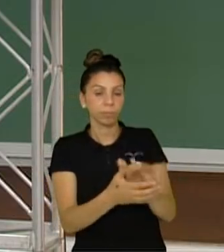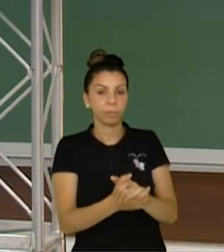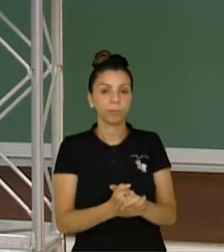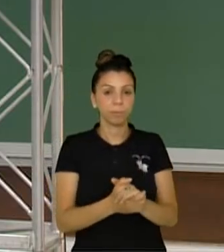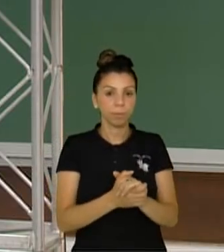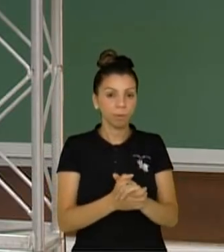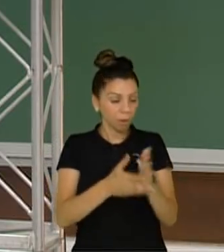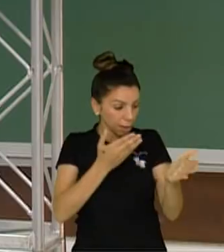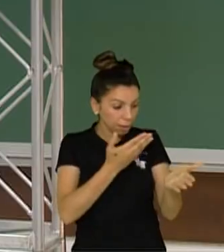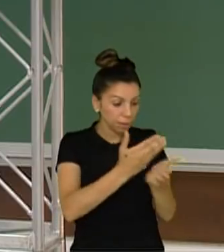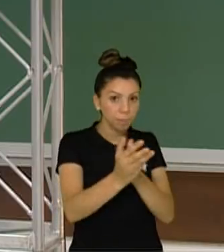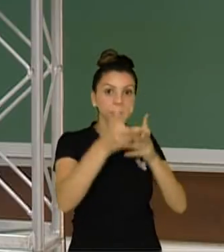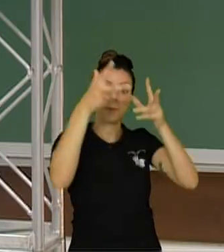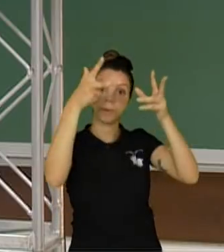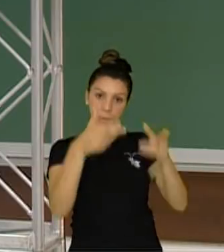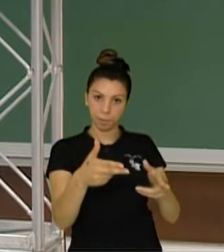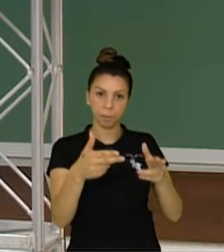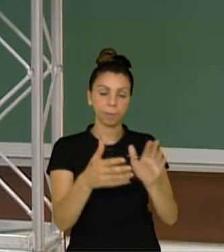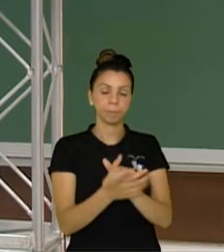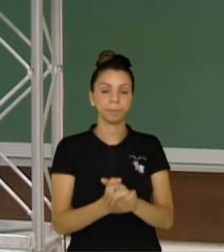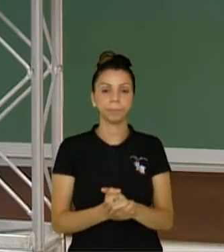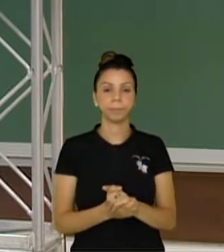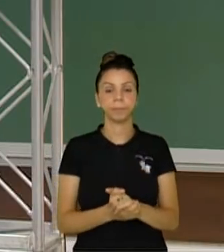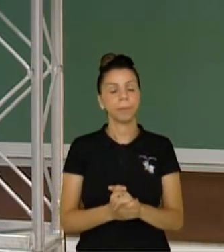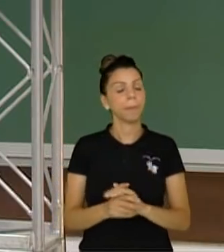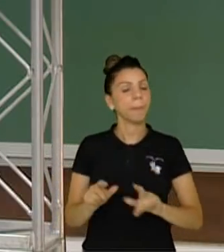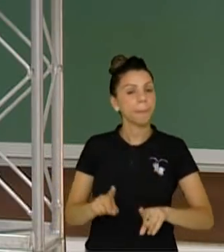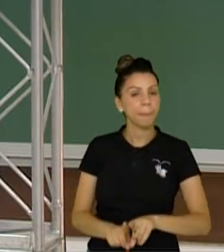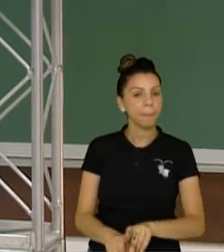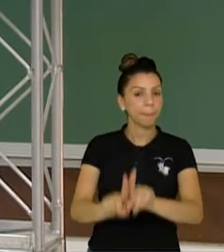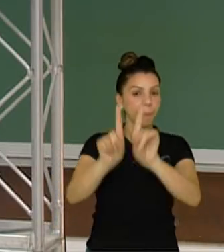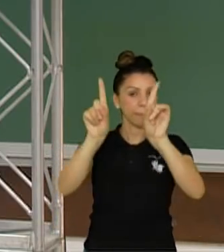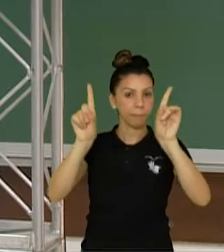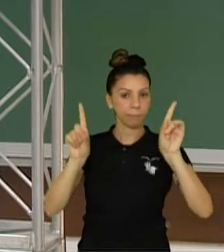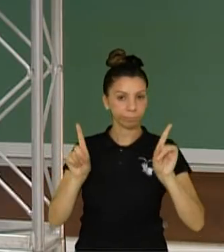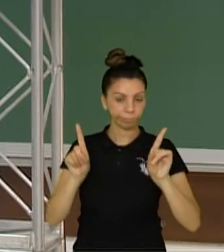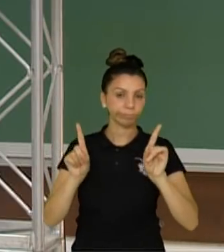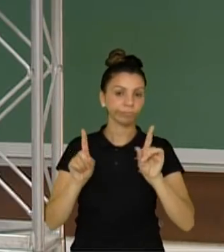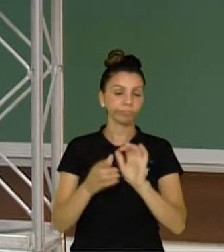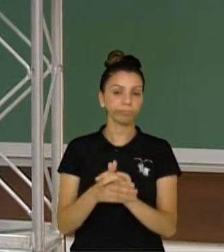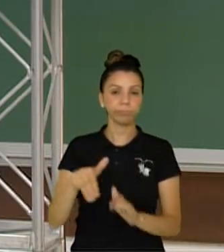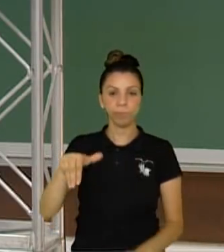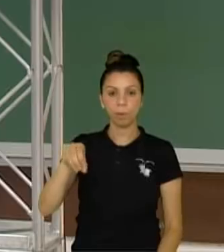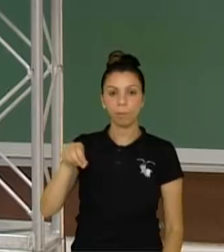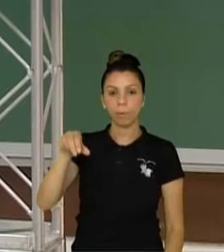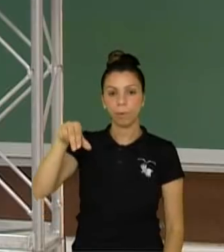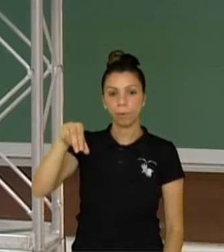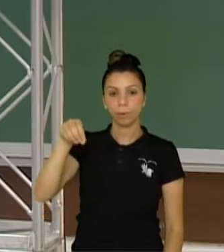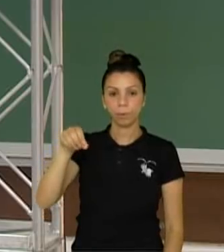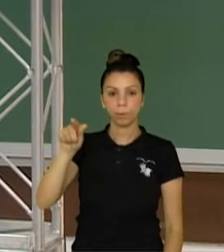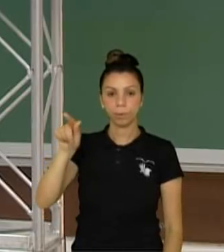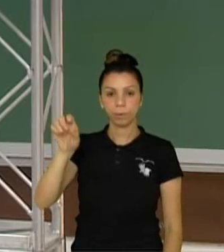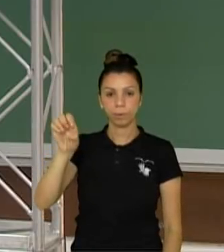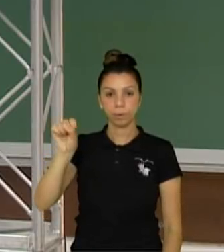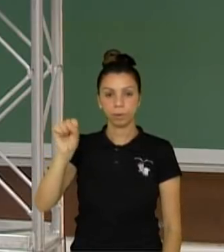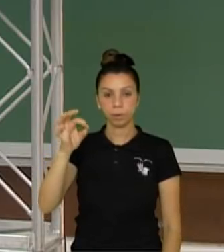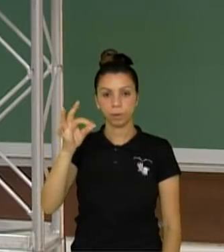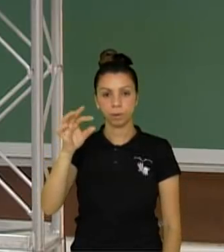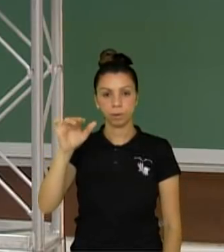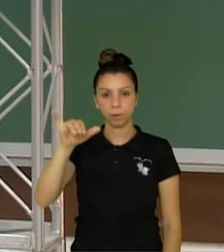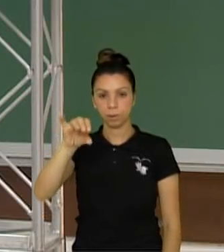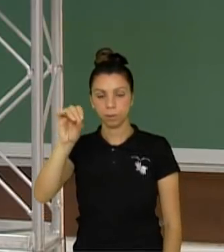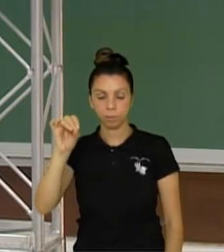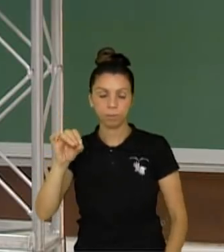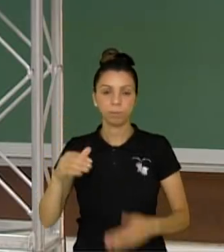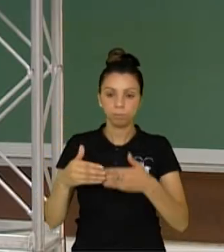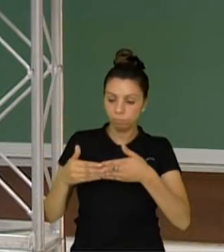seja, o mesmo início, certo? Porém, o monogenismo vai dizer que, com o passar